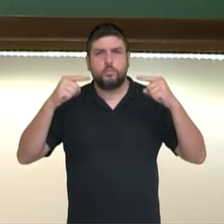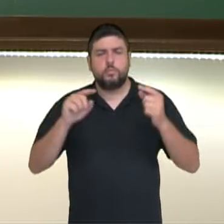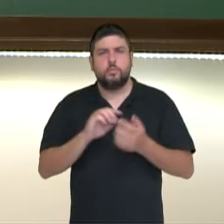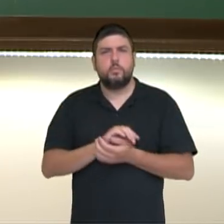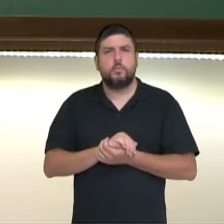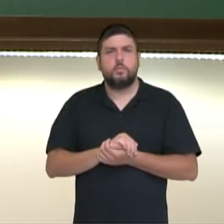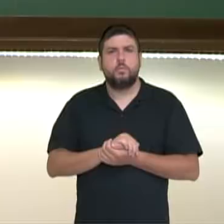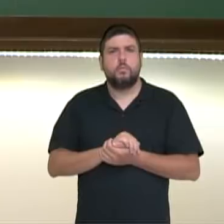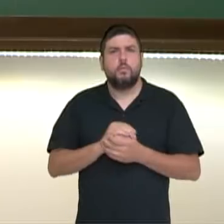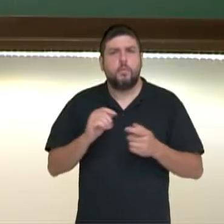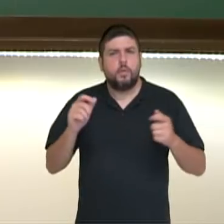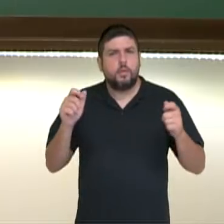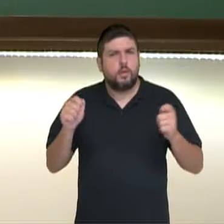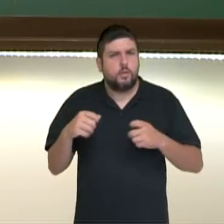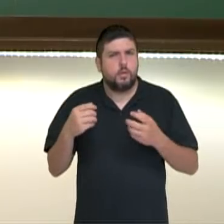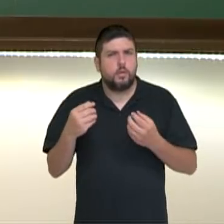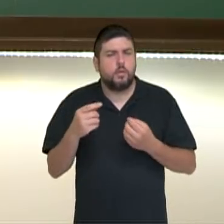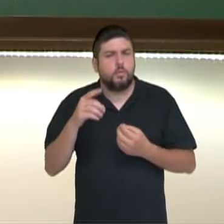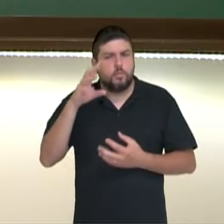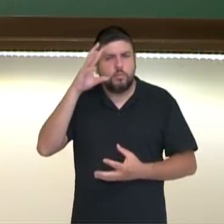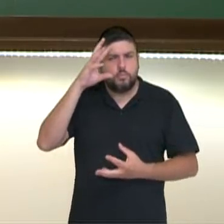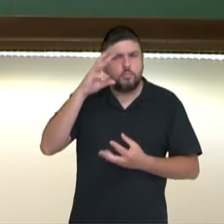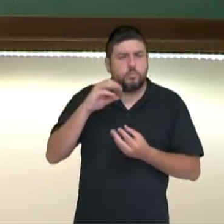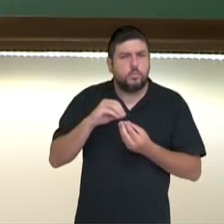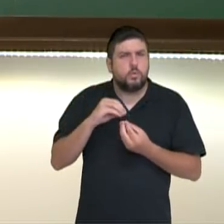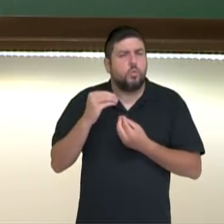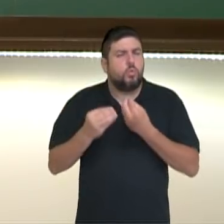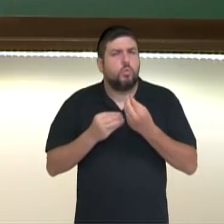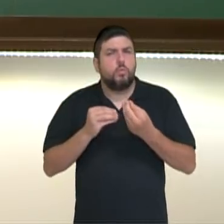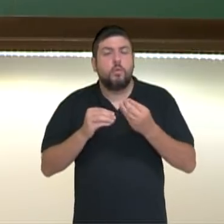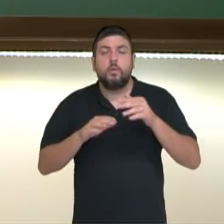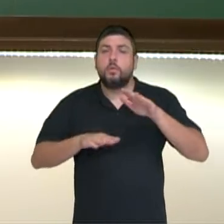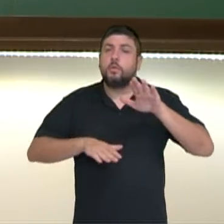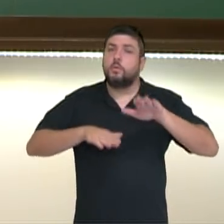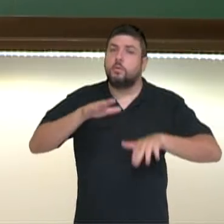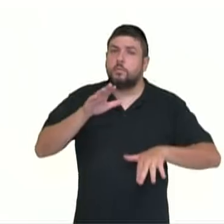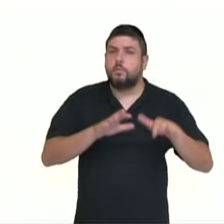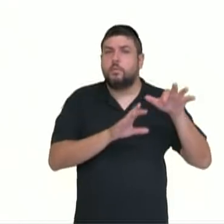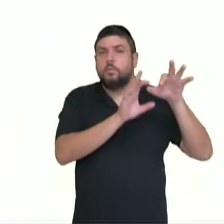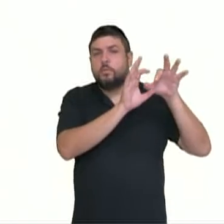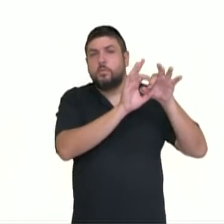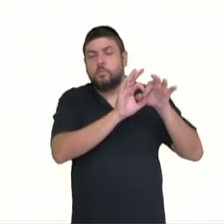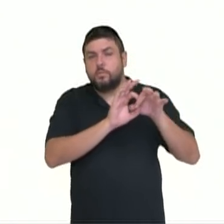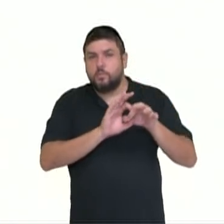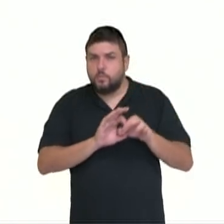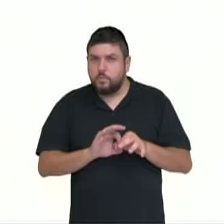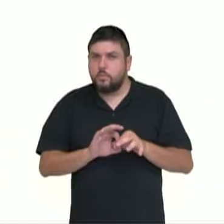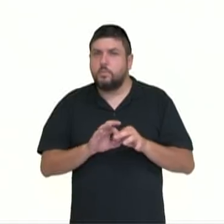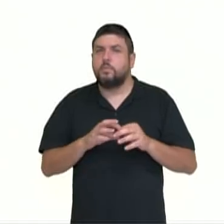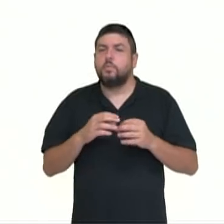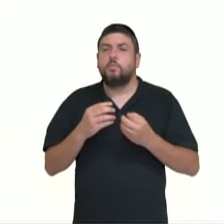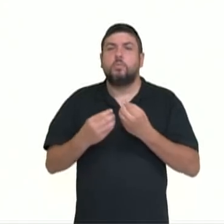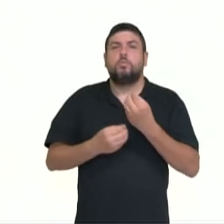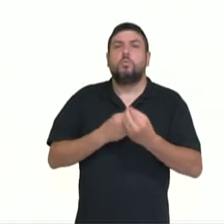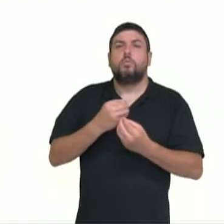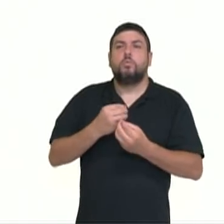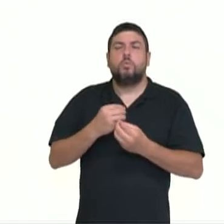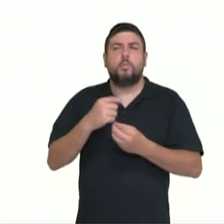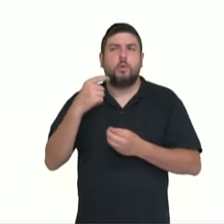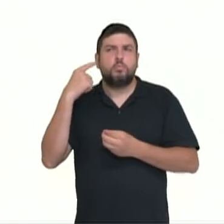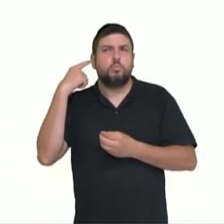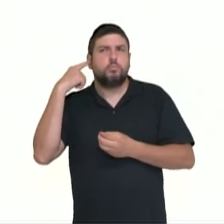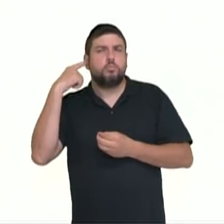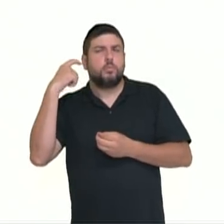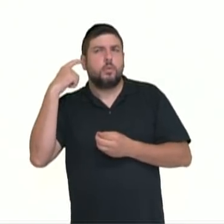de várias maneiras, depende do contexto, depende de como você quer interpretar